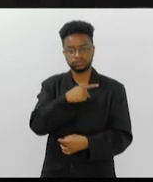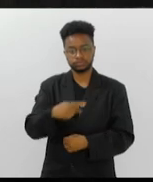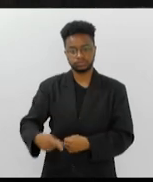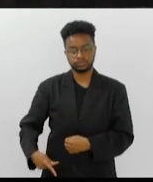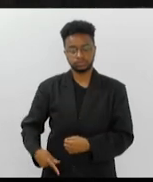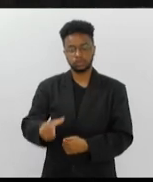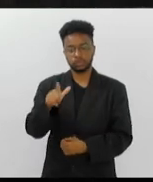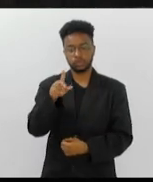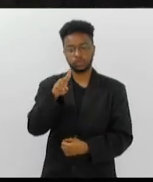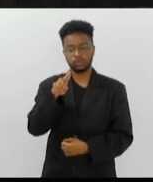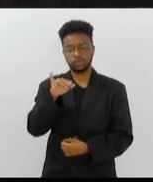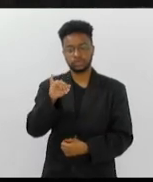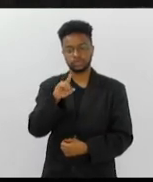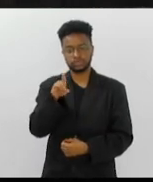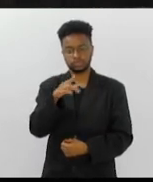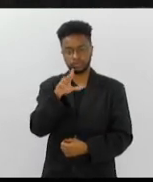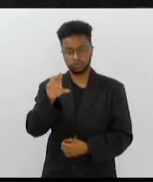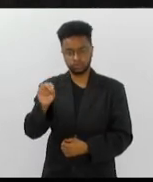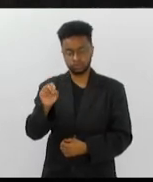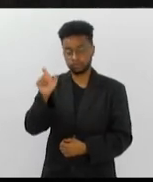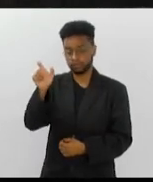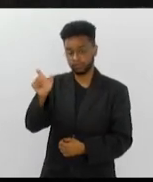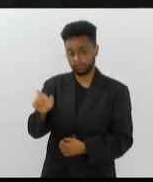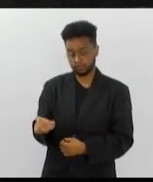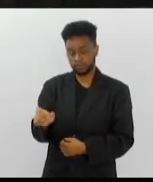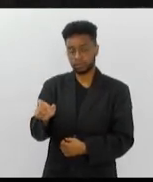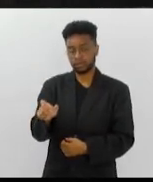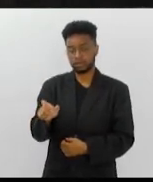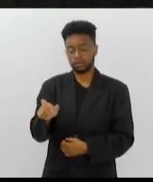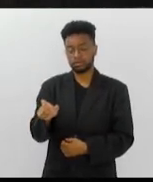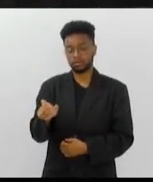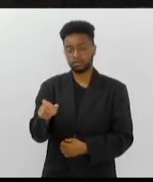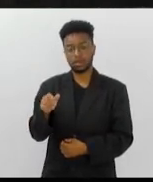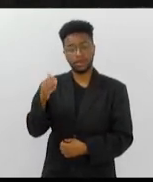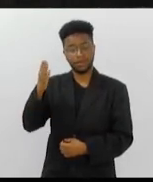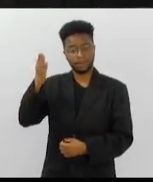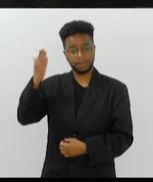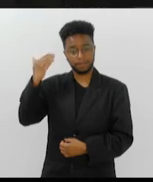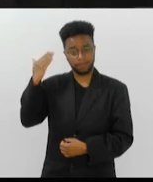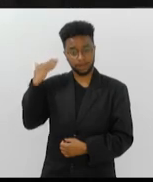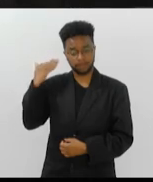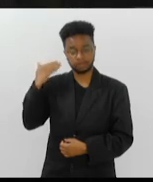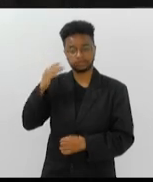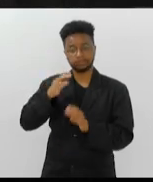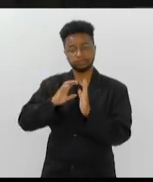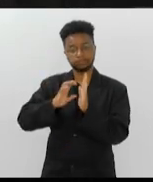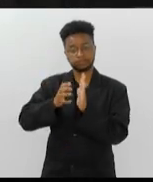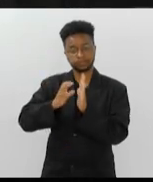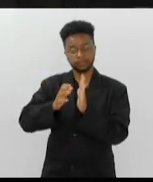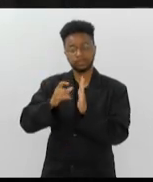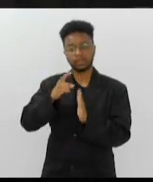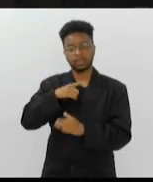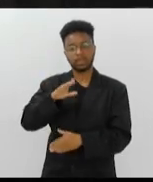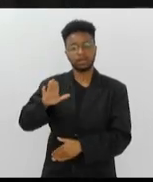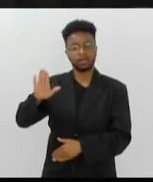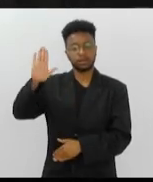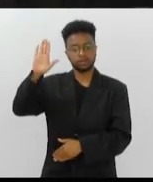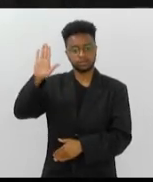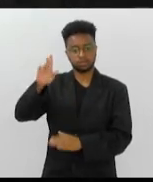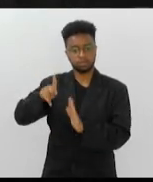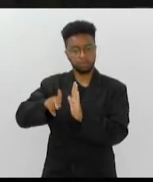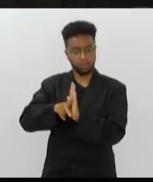doutor Luizinho. Doutor Luizinho, que naquele momento, o partido tendo um candidato